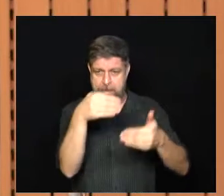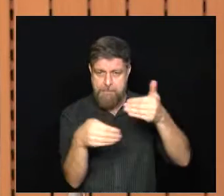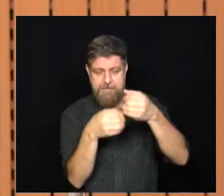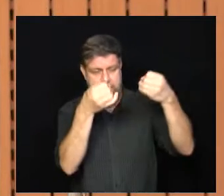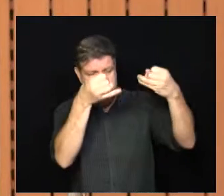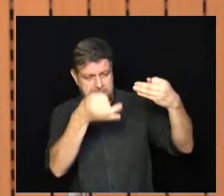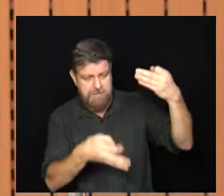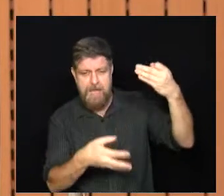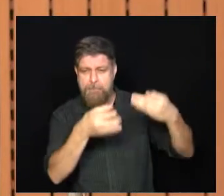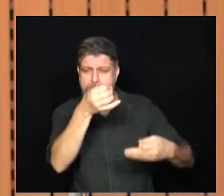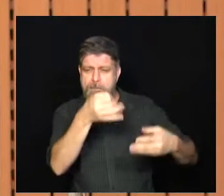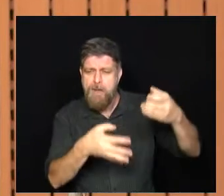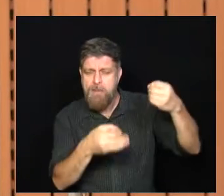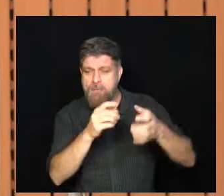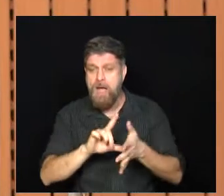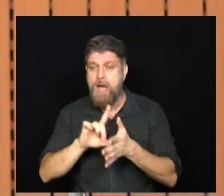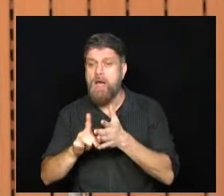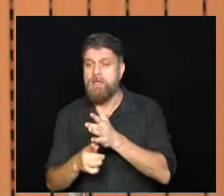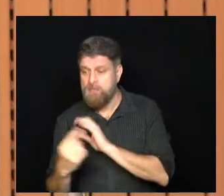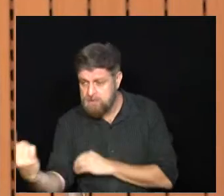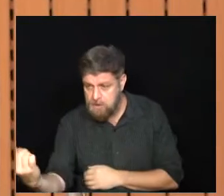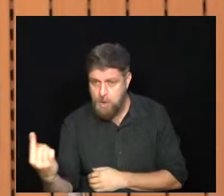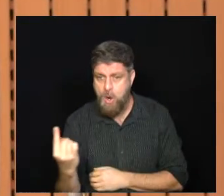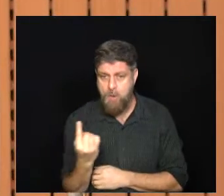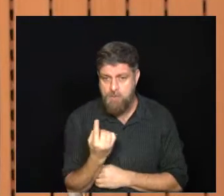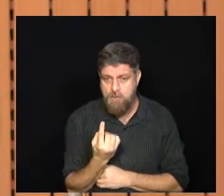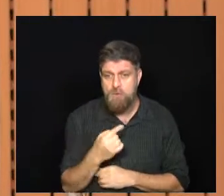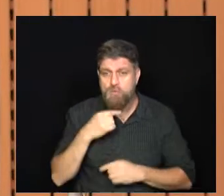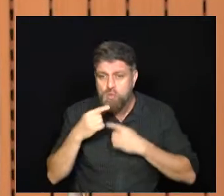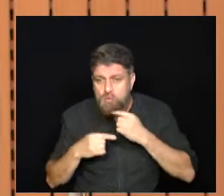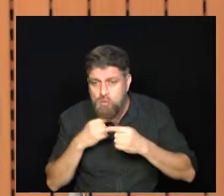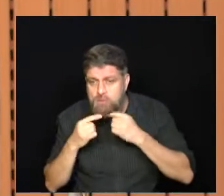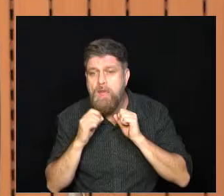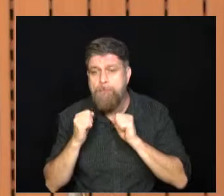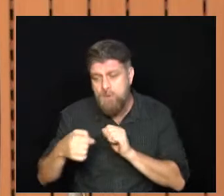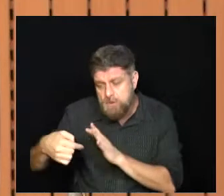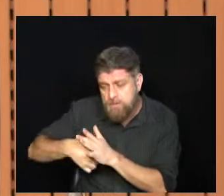ausente, mas eu volto a tempo de responder as questões e vou